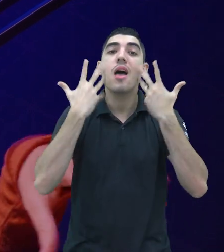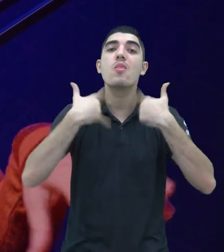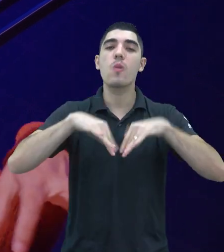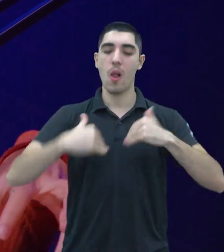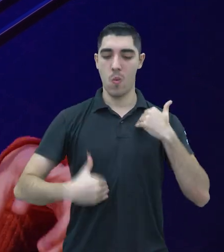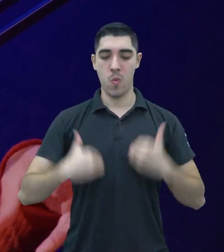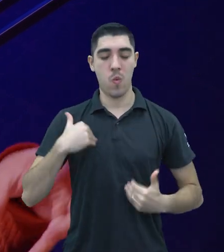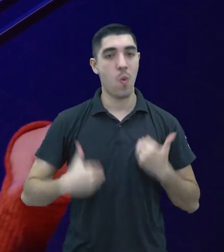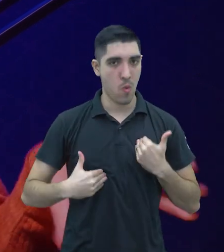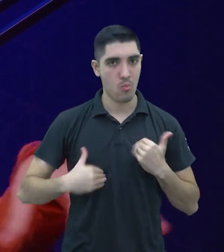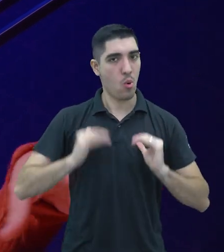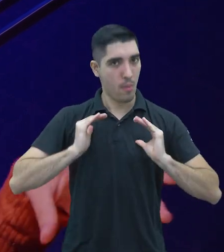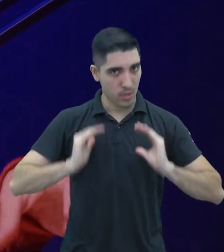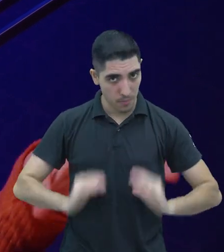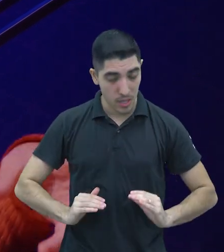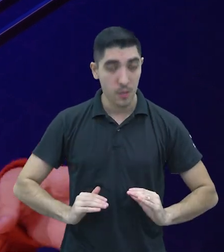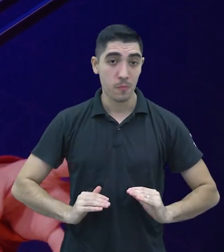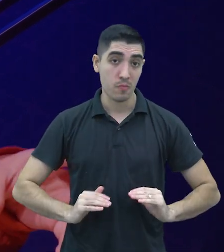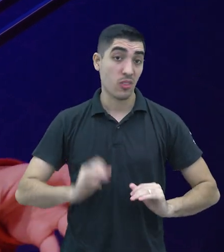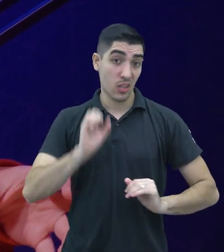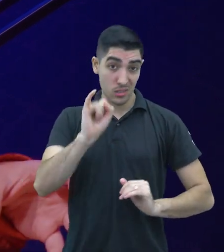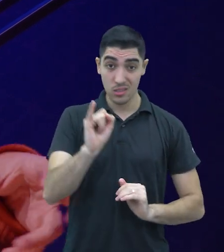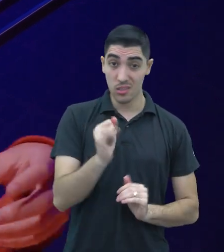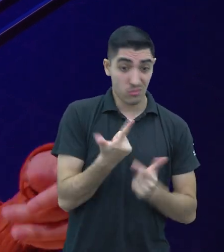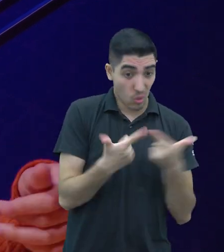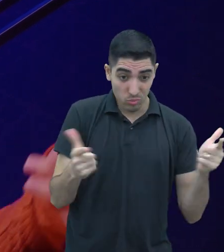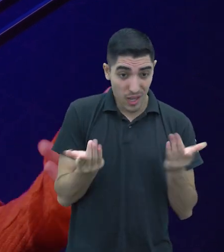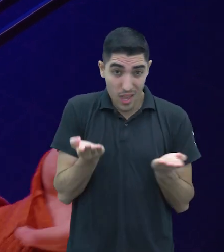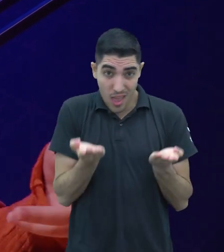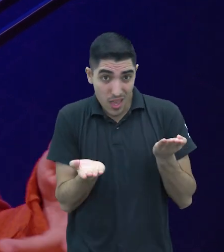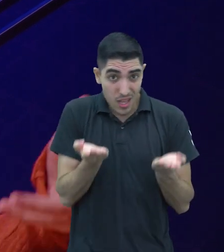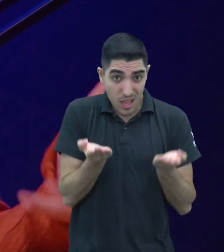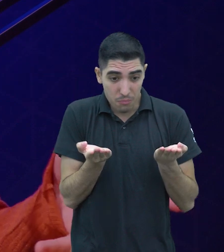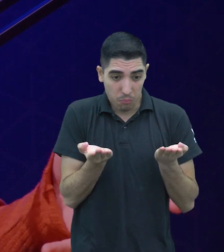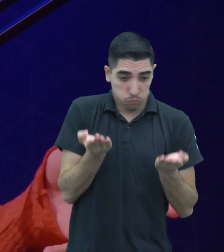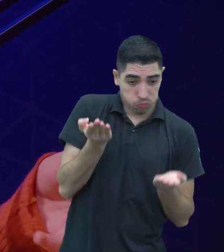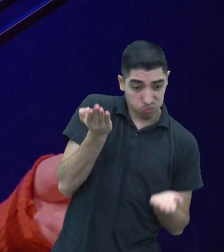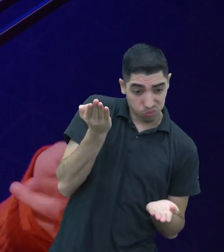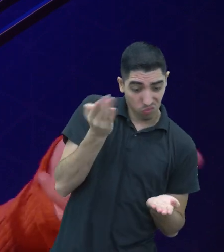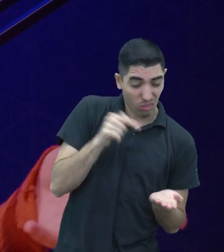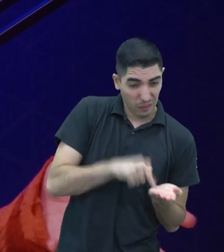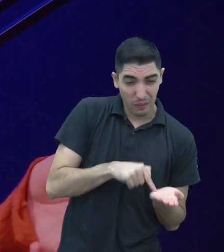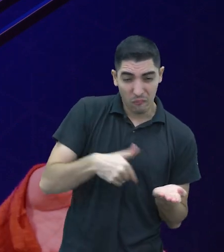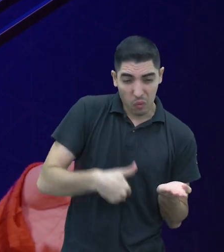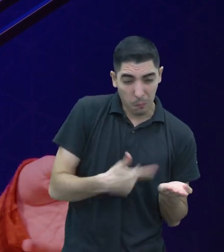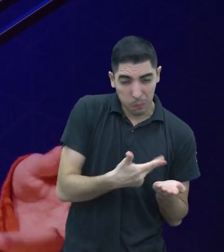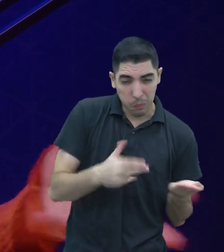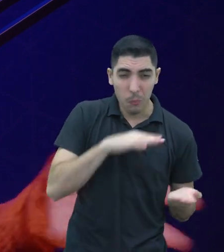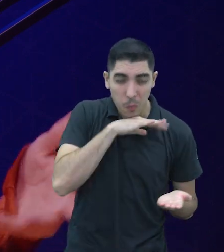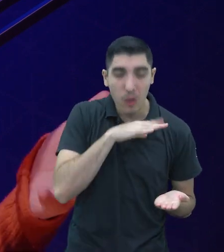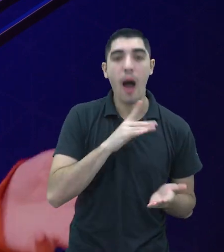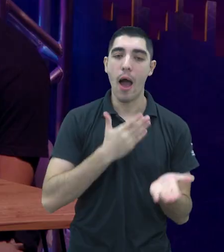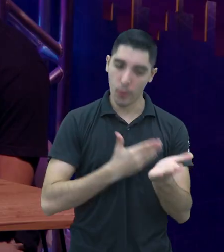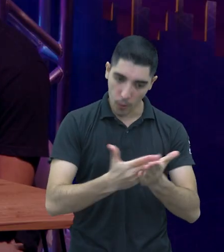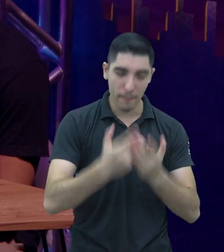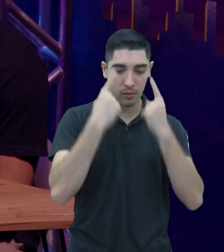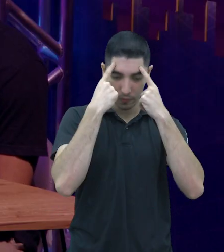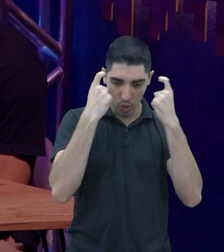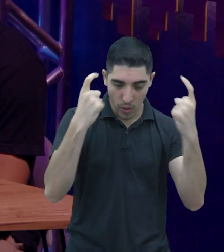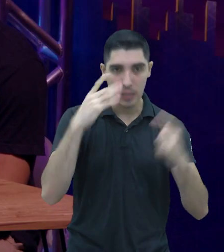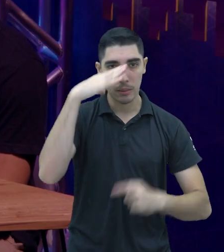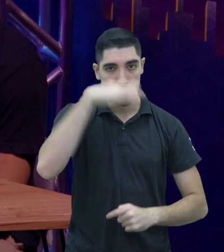em ambientes nocivos, né, e desequilibrados, se tornam extremamente perigosos e estimulantes de violência e